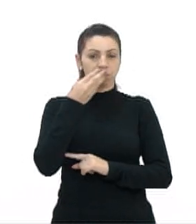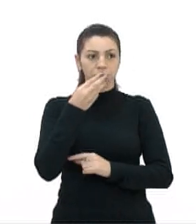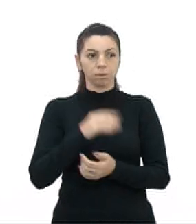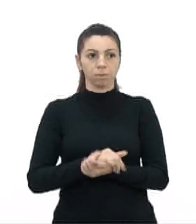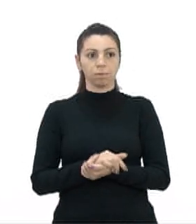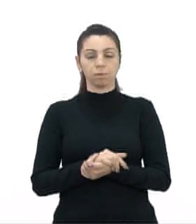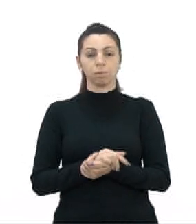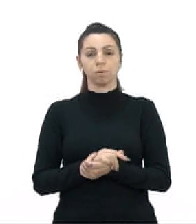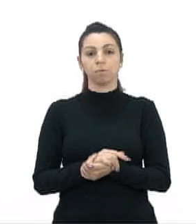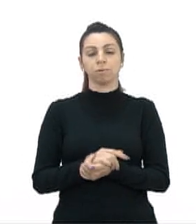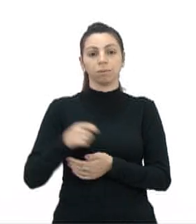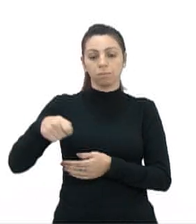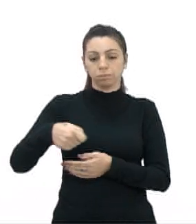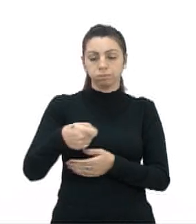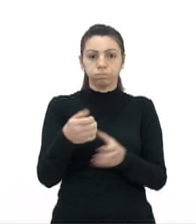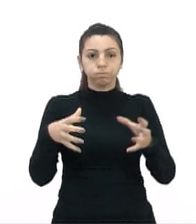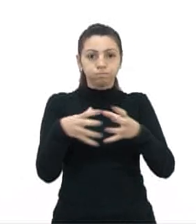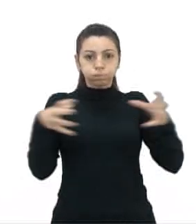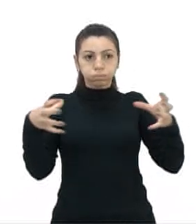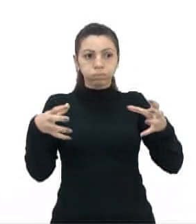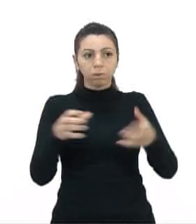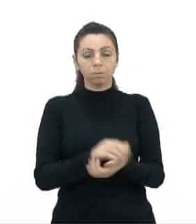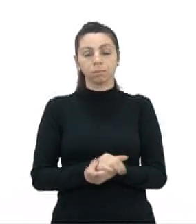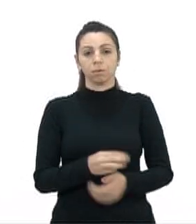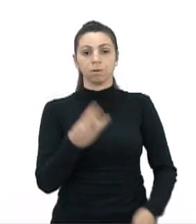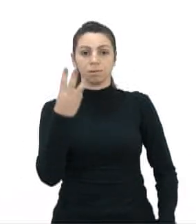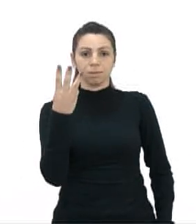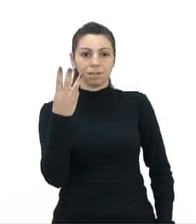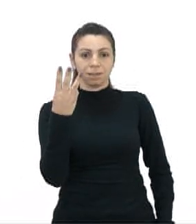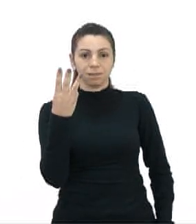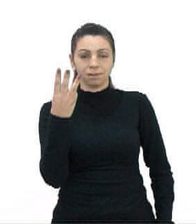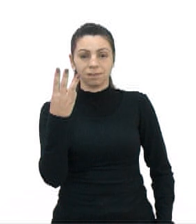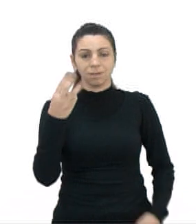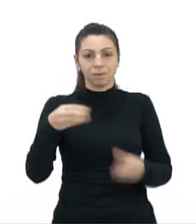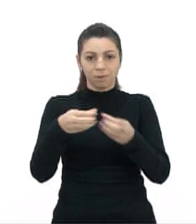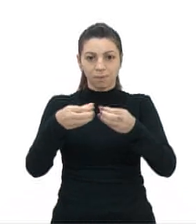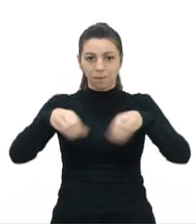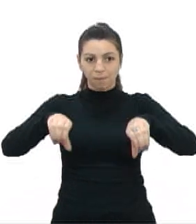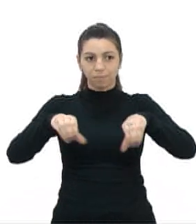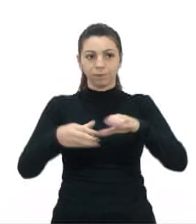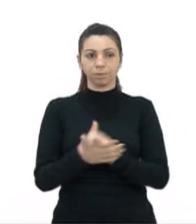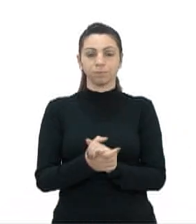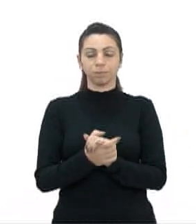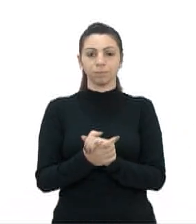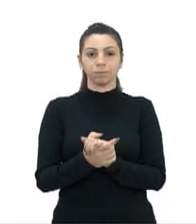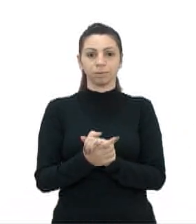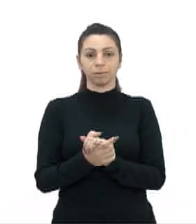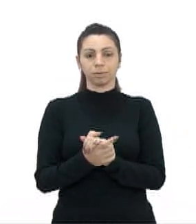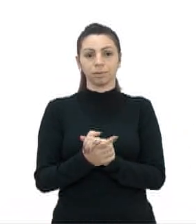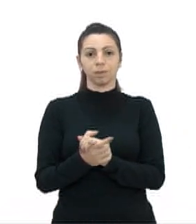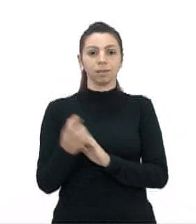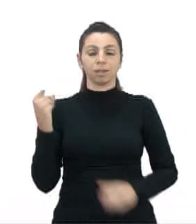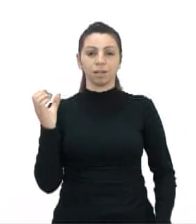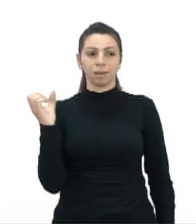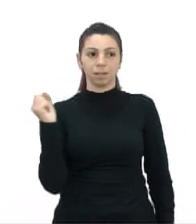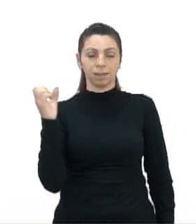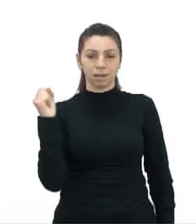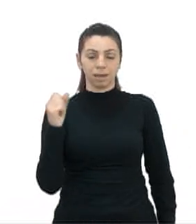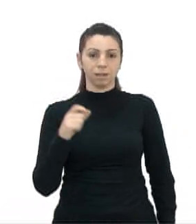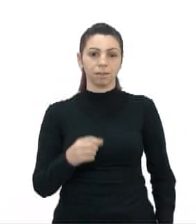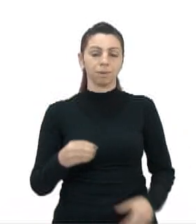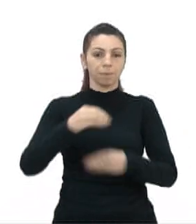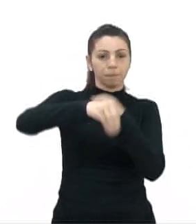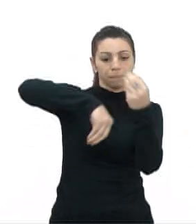fermento, mais 3 colheres de margarina, mais 3 ovos, mais 1,5 xícara de leite, a gente tem o nosso